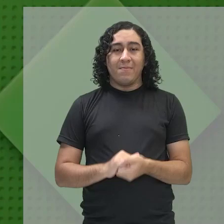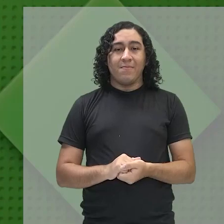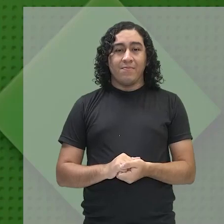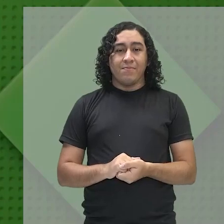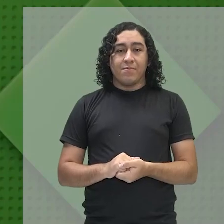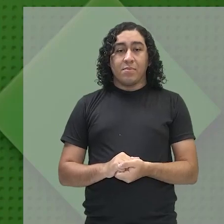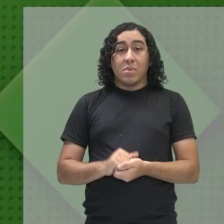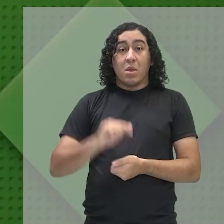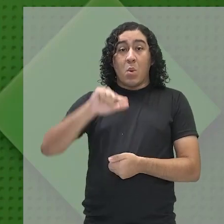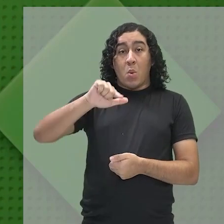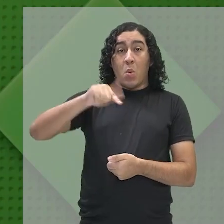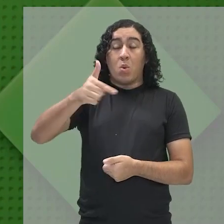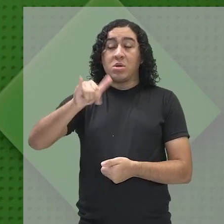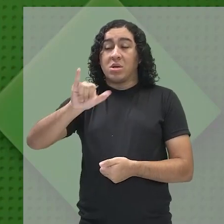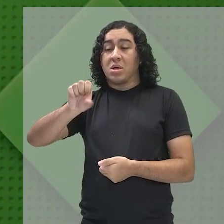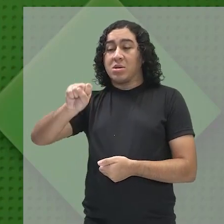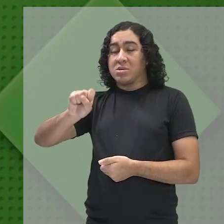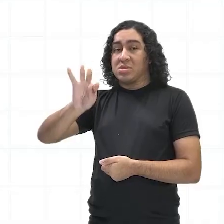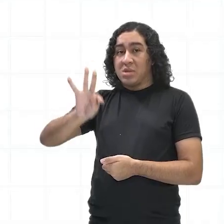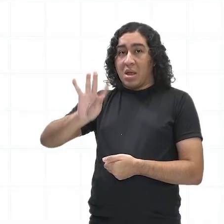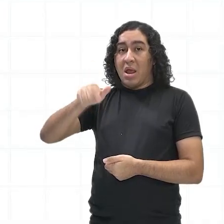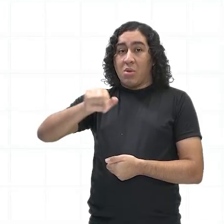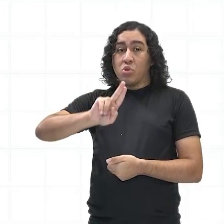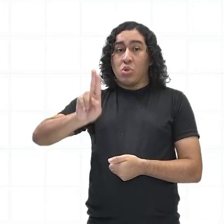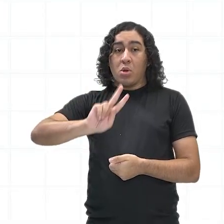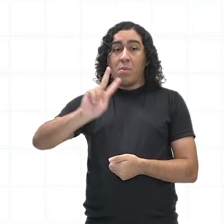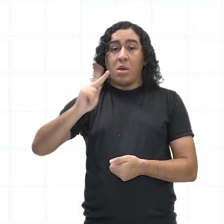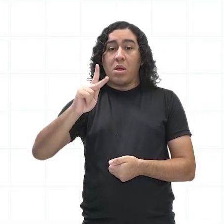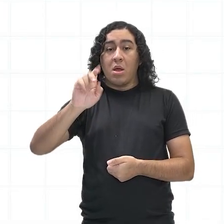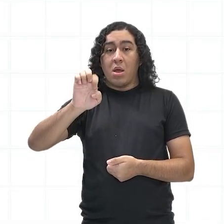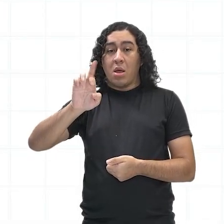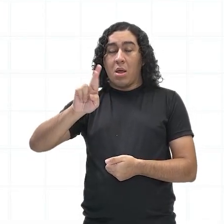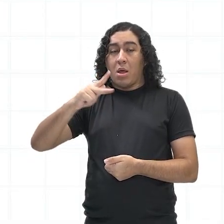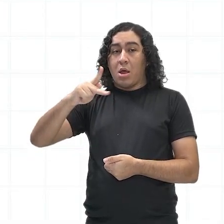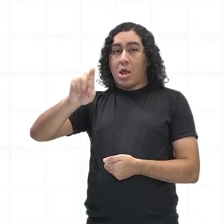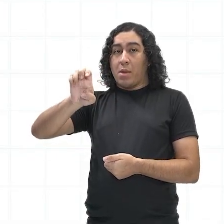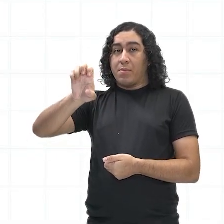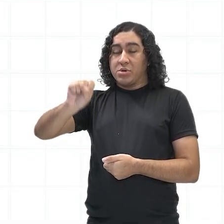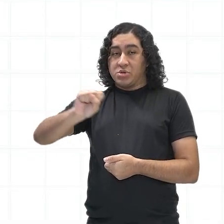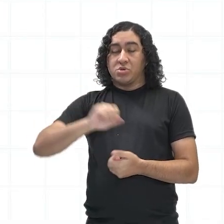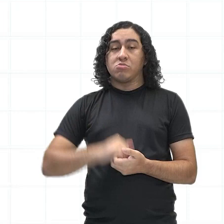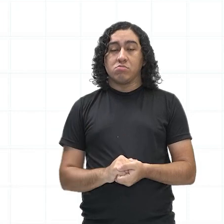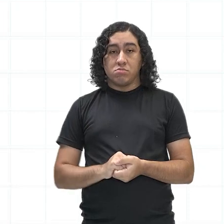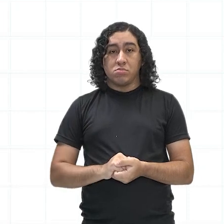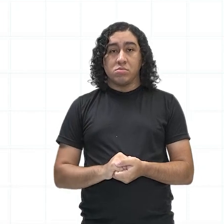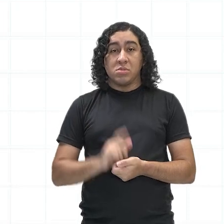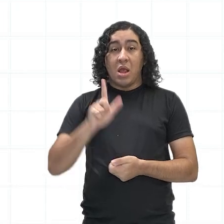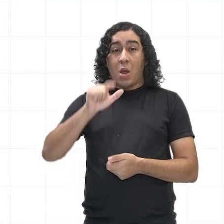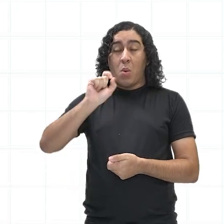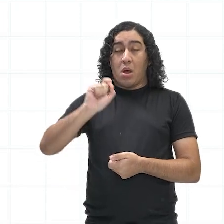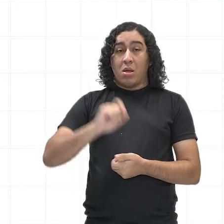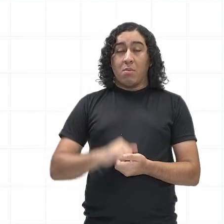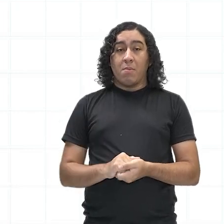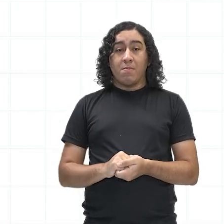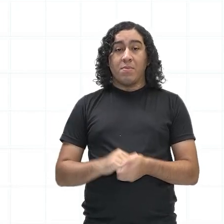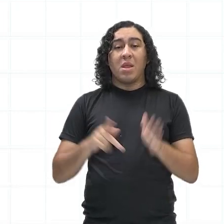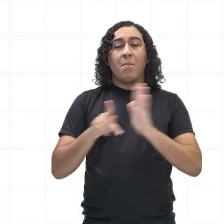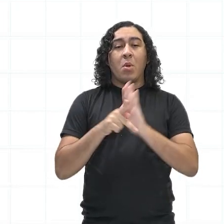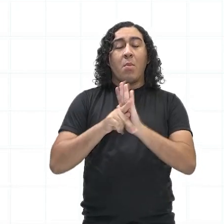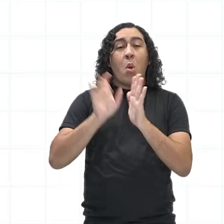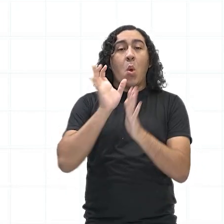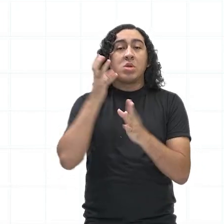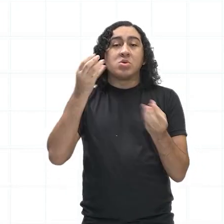agora uma outra IST, que é a herpes. Observa aí na nossa imagem. A herpes é uma infecção desencadeada